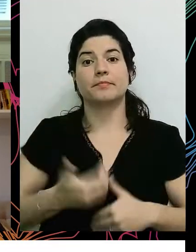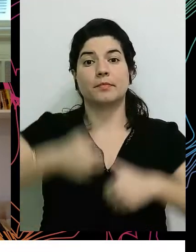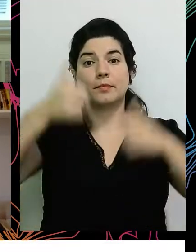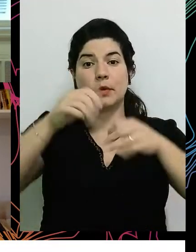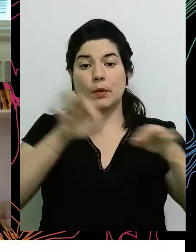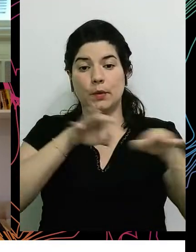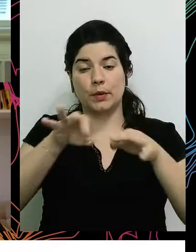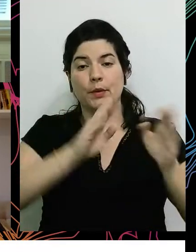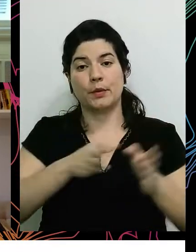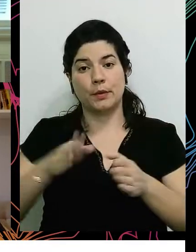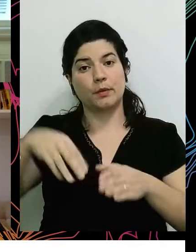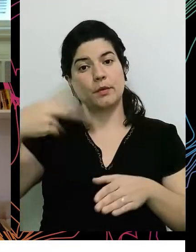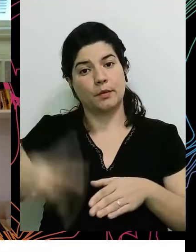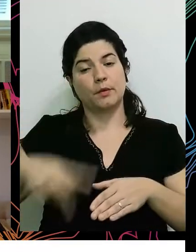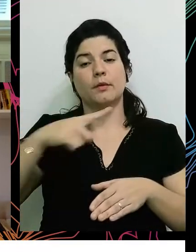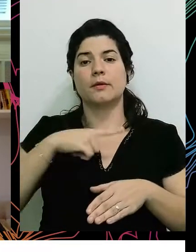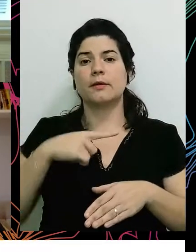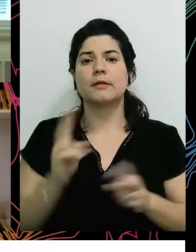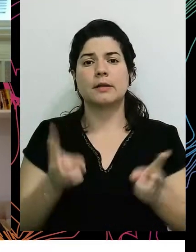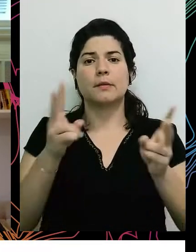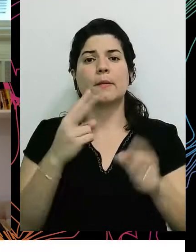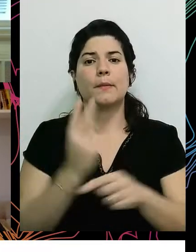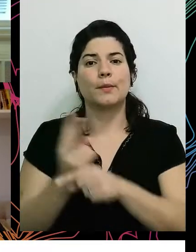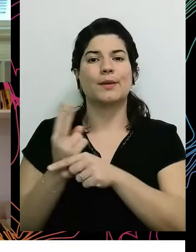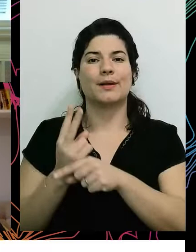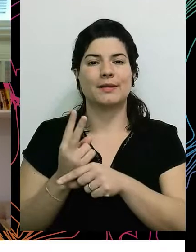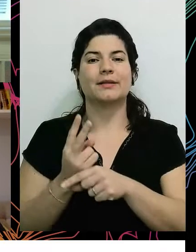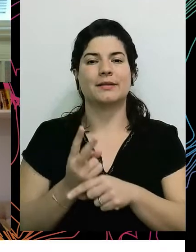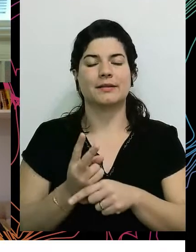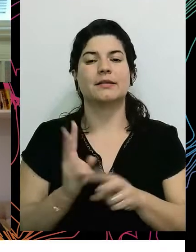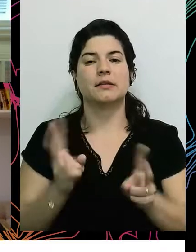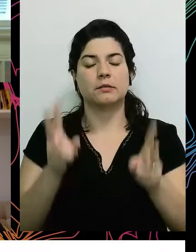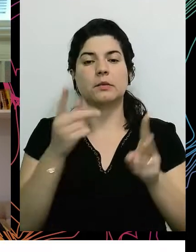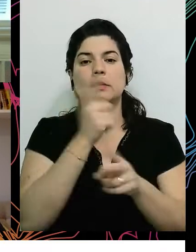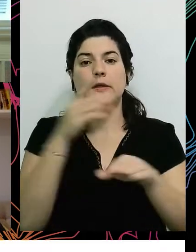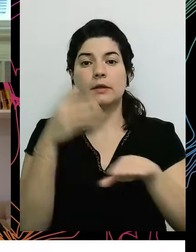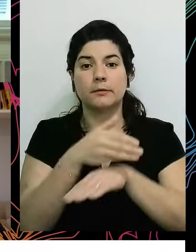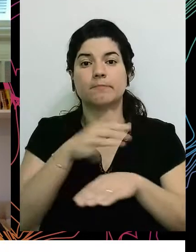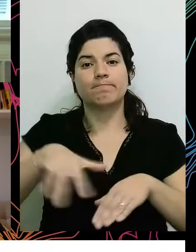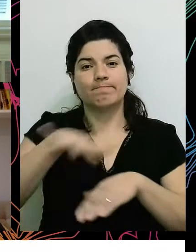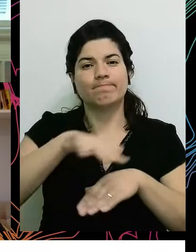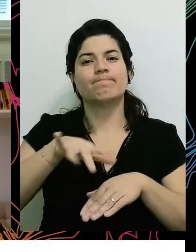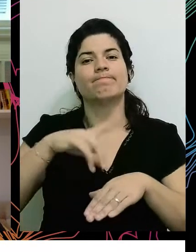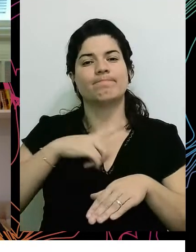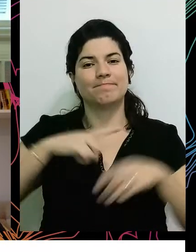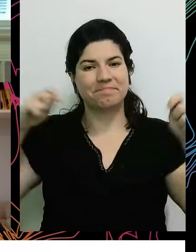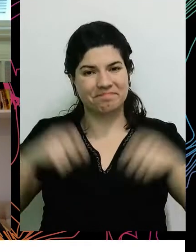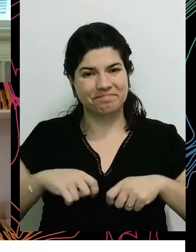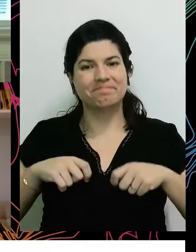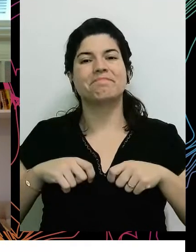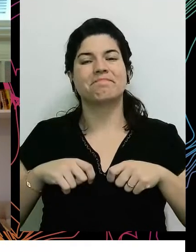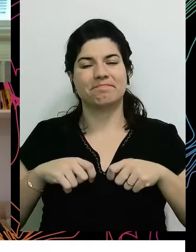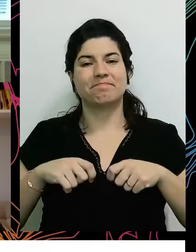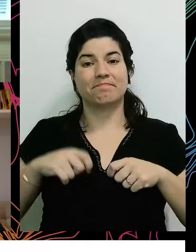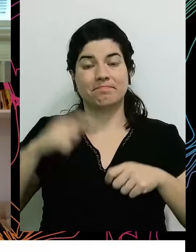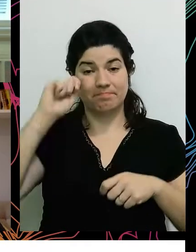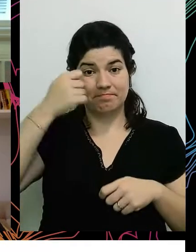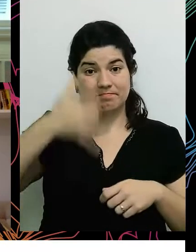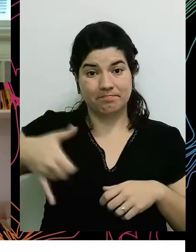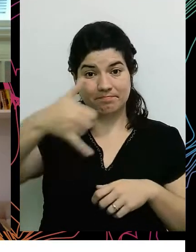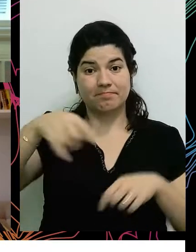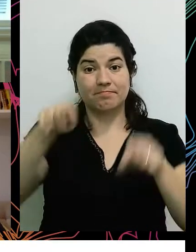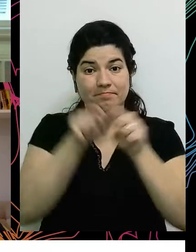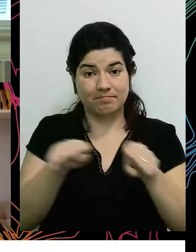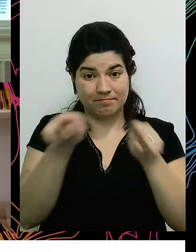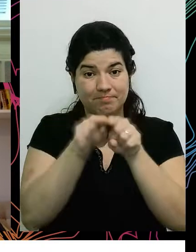local, sempre buscando a próxima grande realização para acessar, explorar, descobrir, entregar barris de petróleo, moldando o portfólio